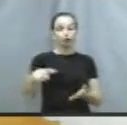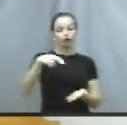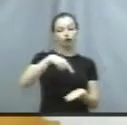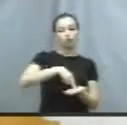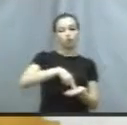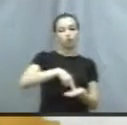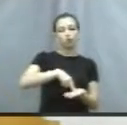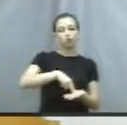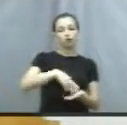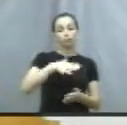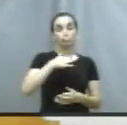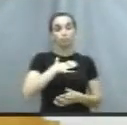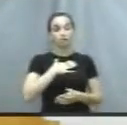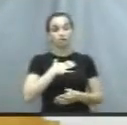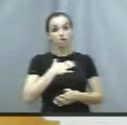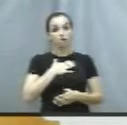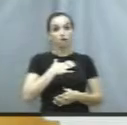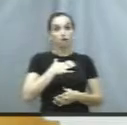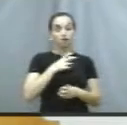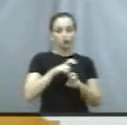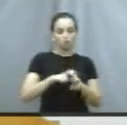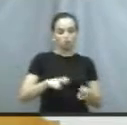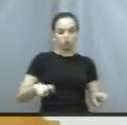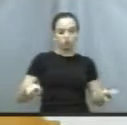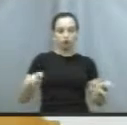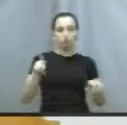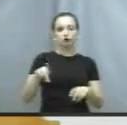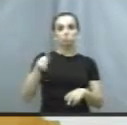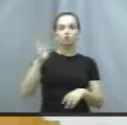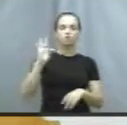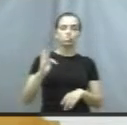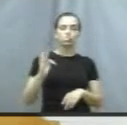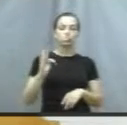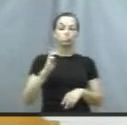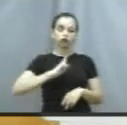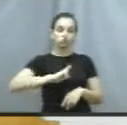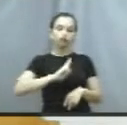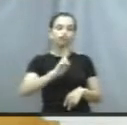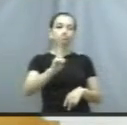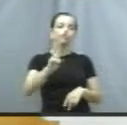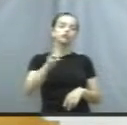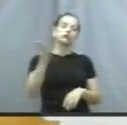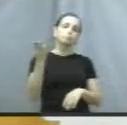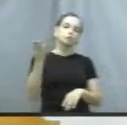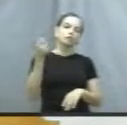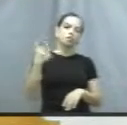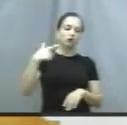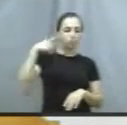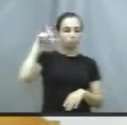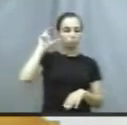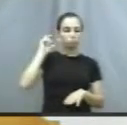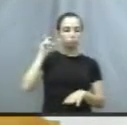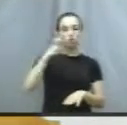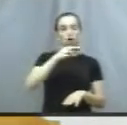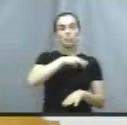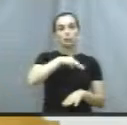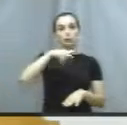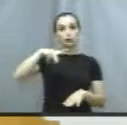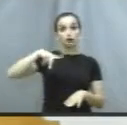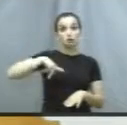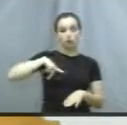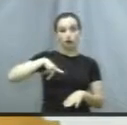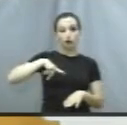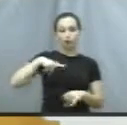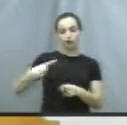por mim e a bancada do PT. Nós representamos ontem no Ministério Público